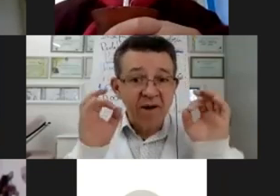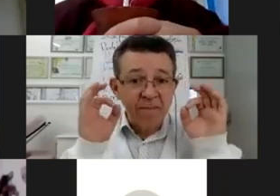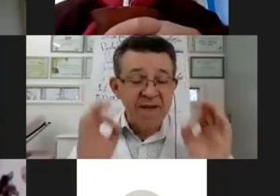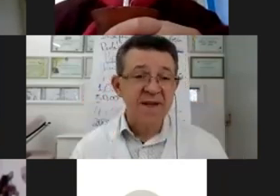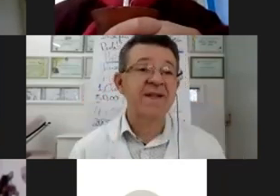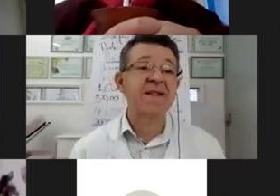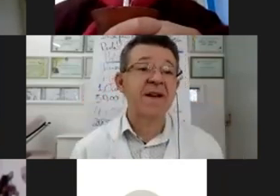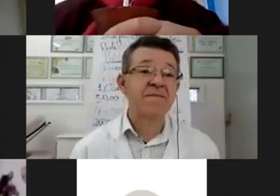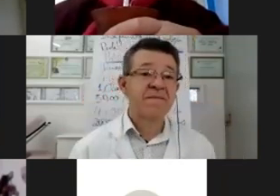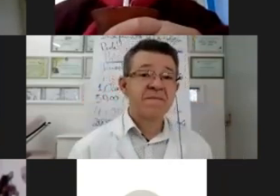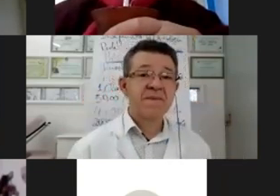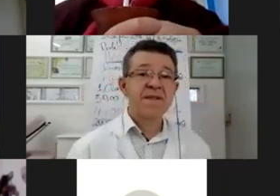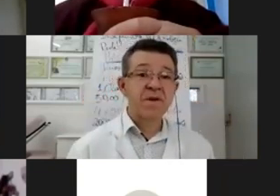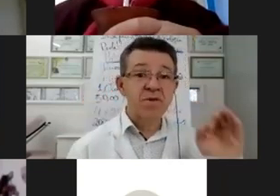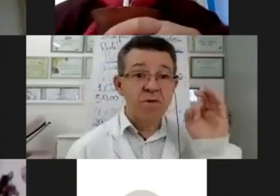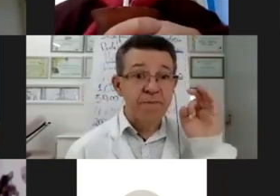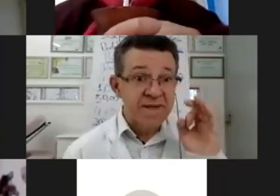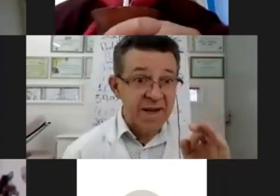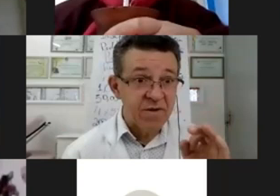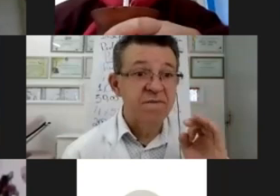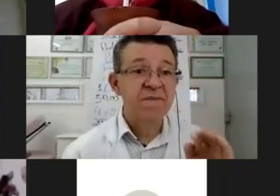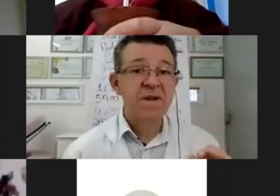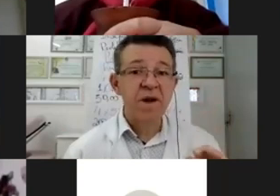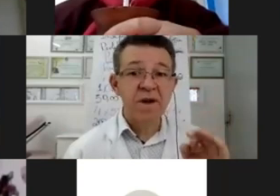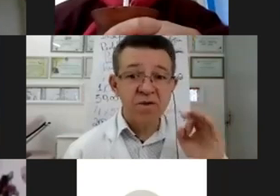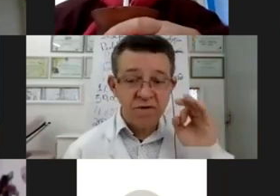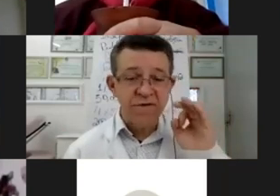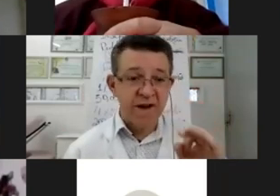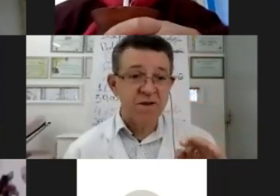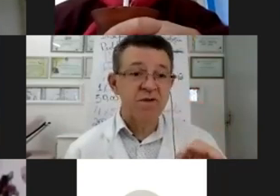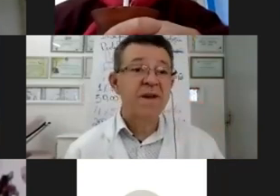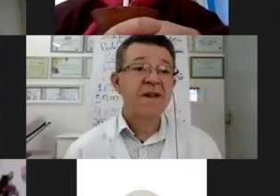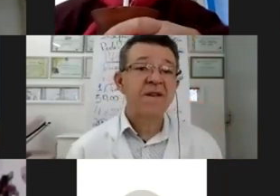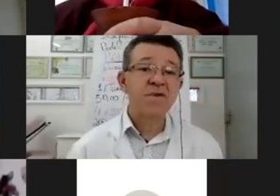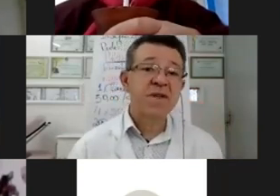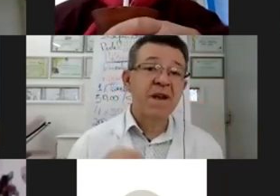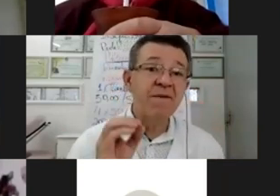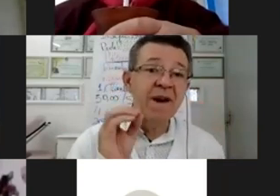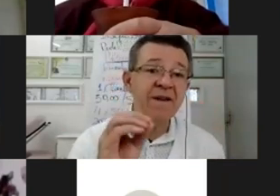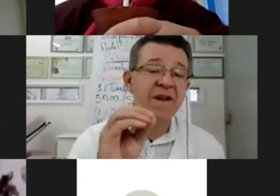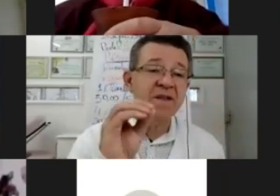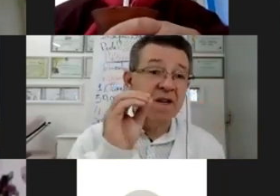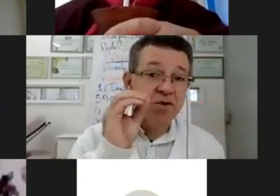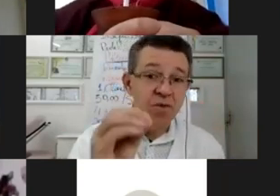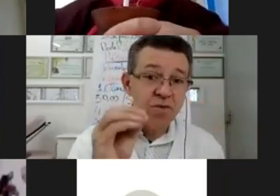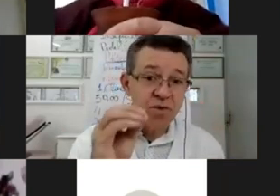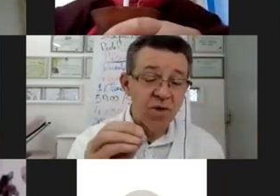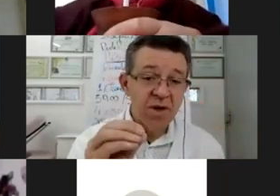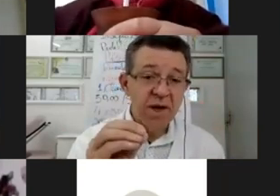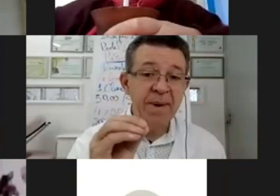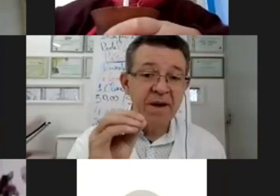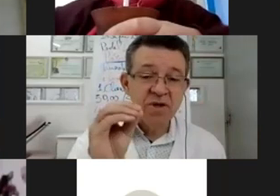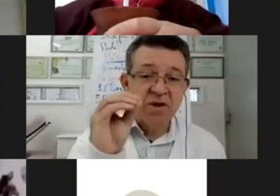Esta é uma aula pesada, tá? Este é um assunto pesado, não é um assunto fácil. E você não vai levar esse